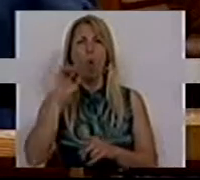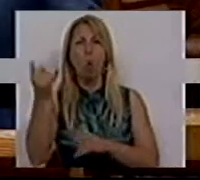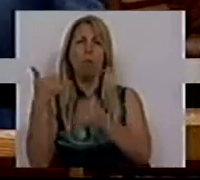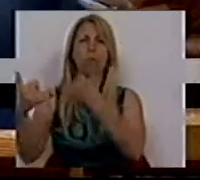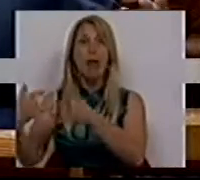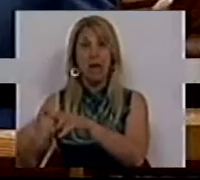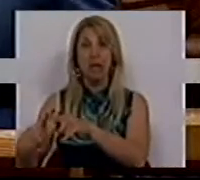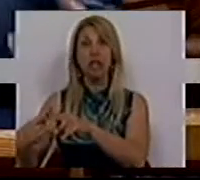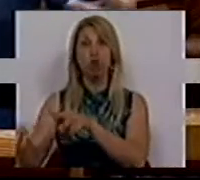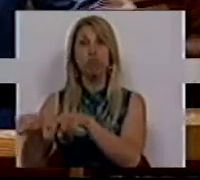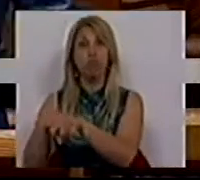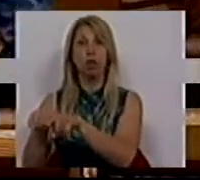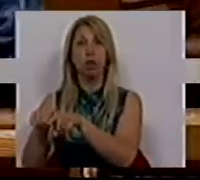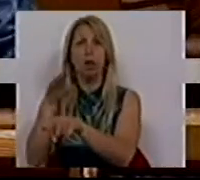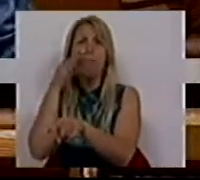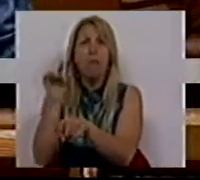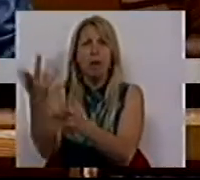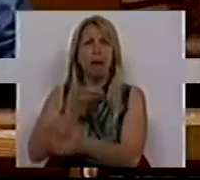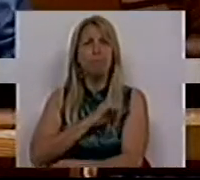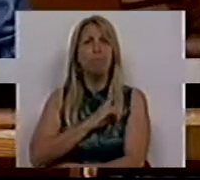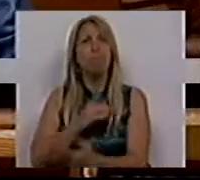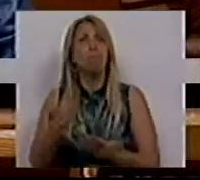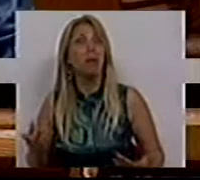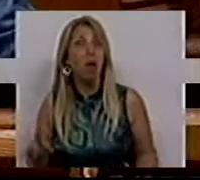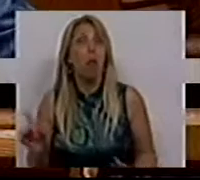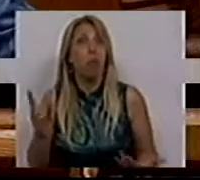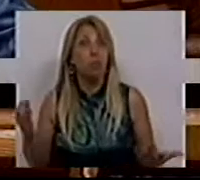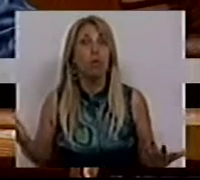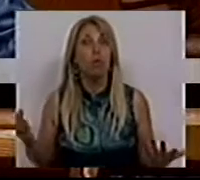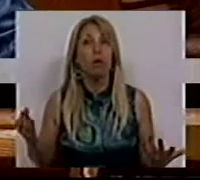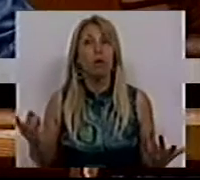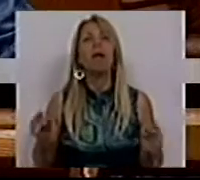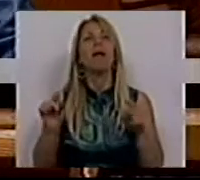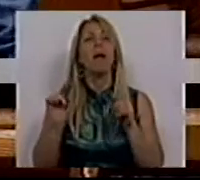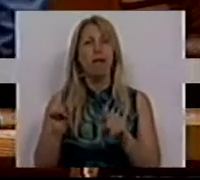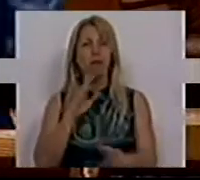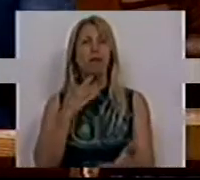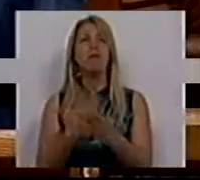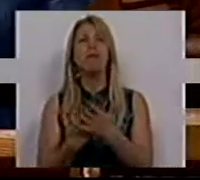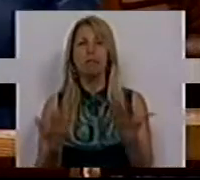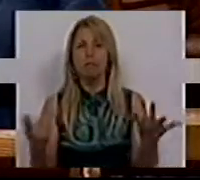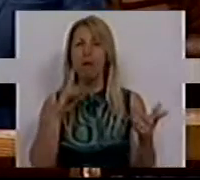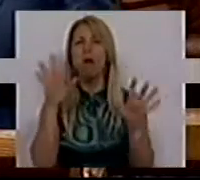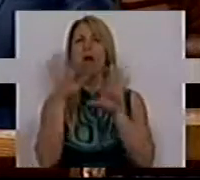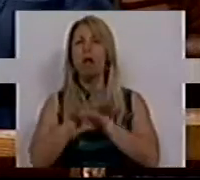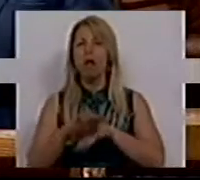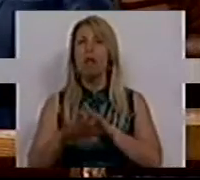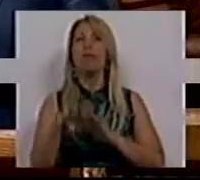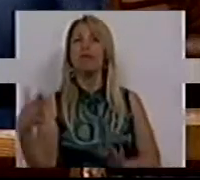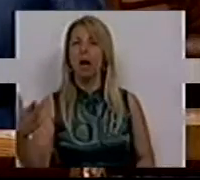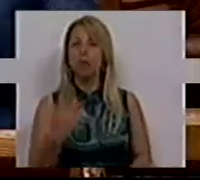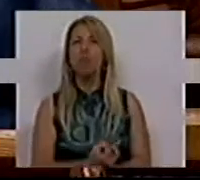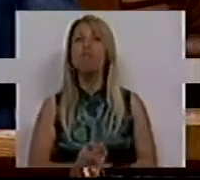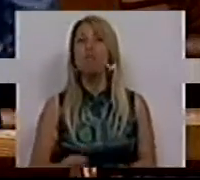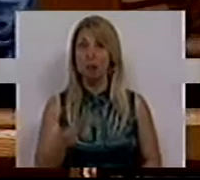políticos para a banca que supostamente até é privada. De facto, aqui cai o engodo da direita, porque nos dizem sempre que há uma